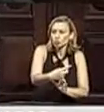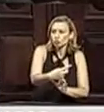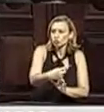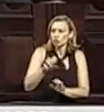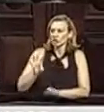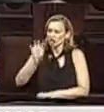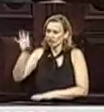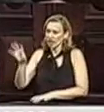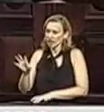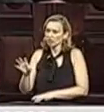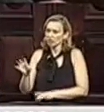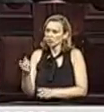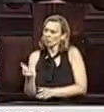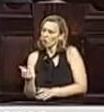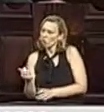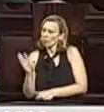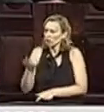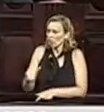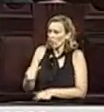Então, anota aí,